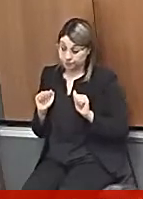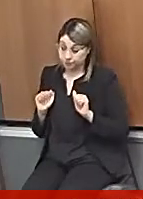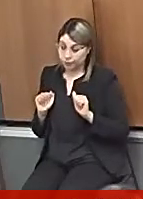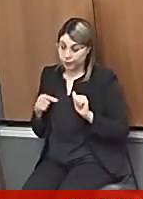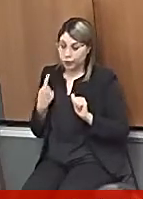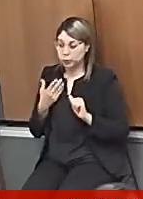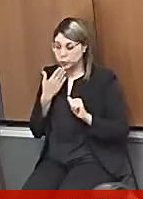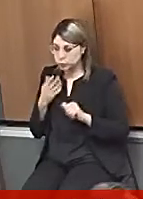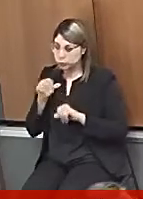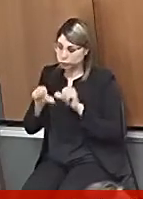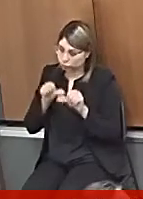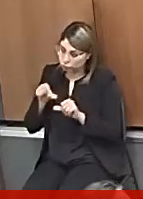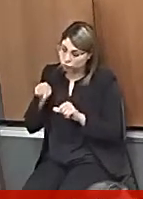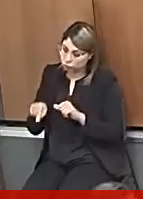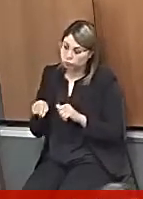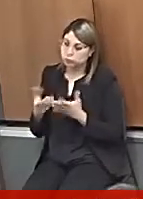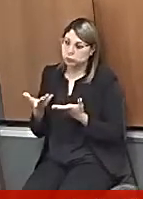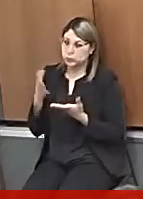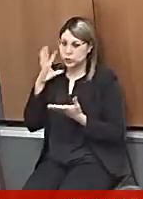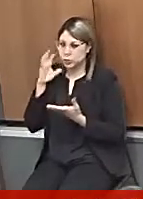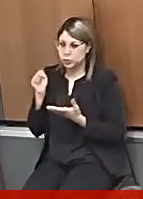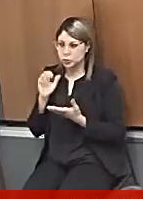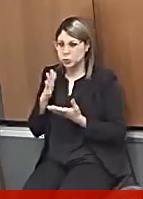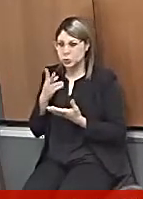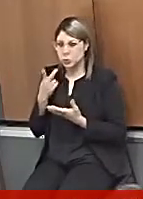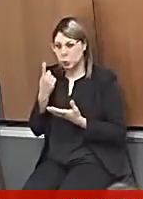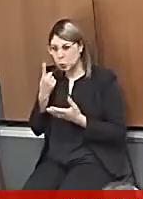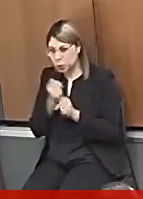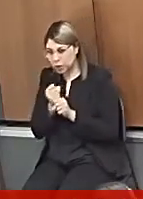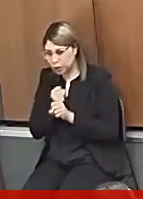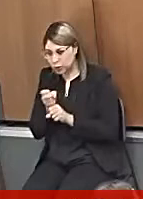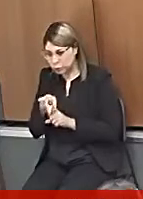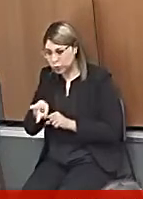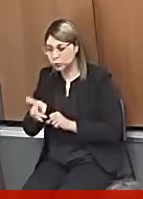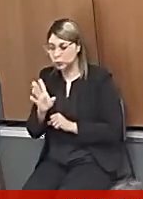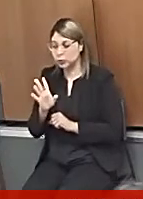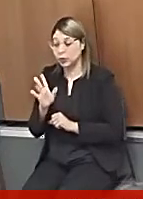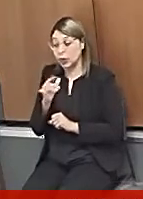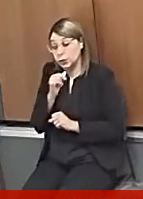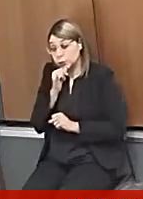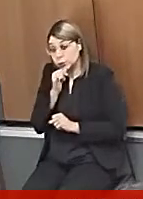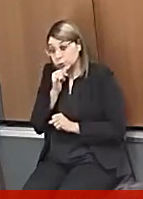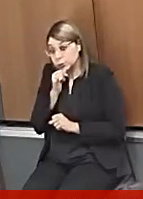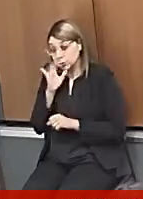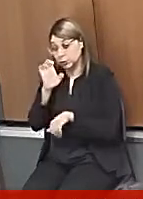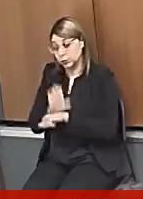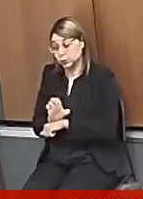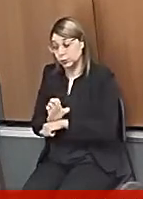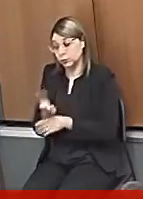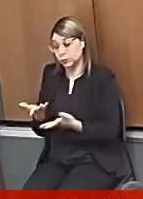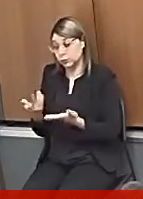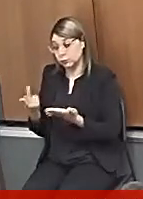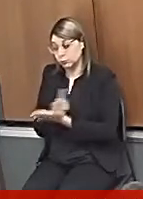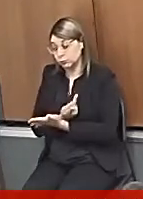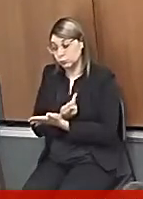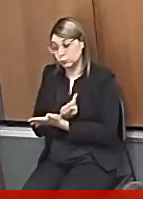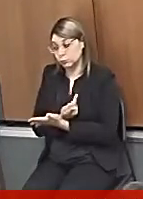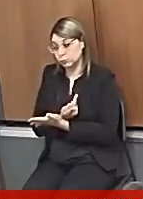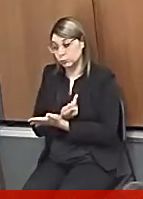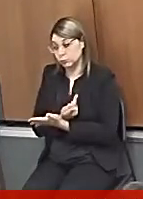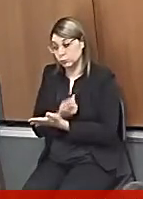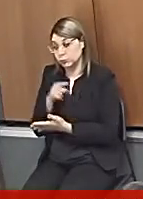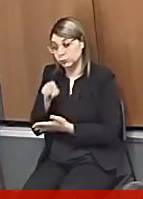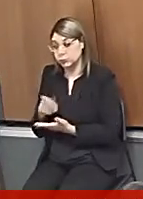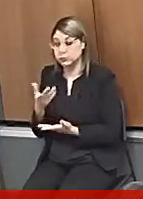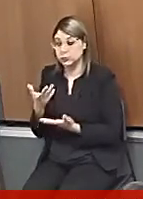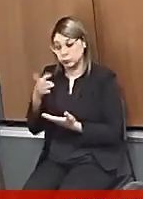pedimos essa modulação já foi estendida se não estou enganado por mais um ano e infelizmente sabe acabou sendo premiado por